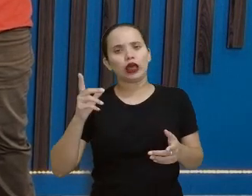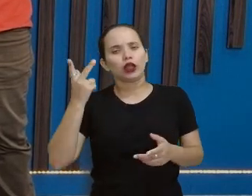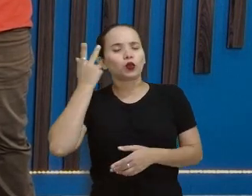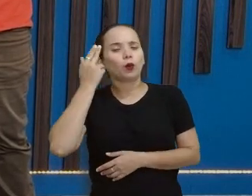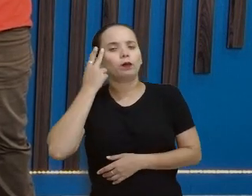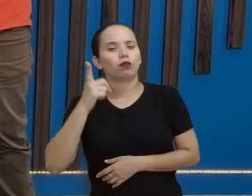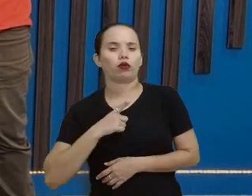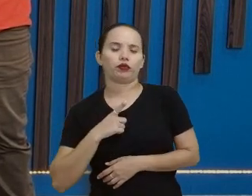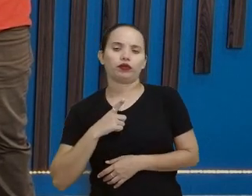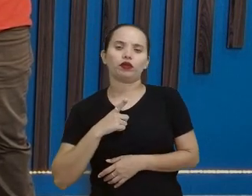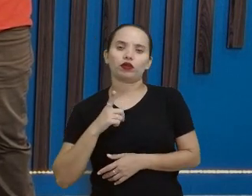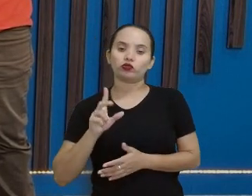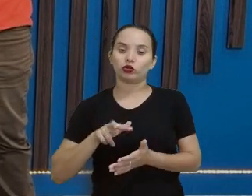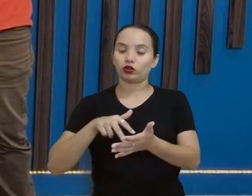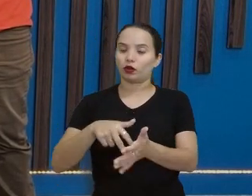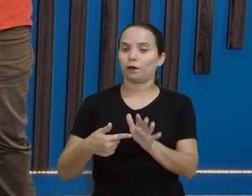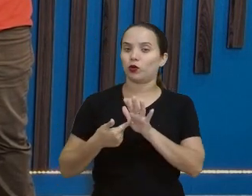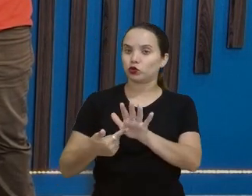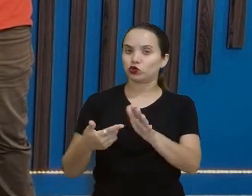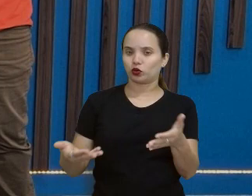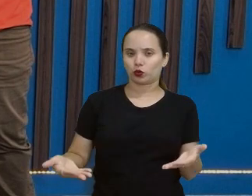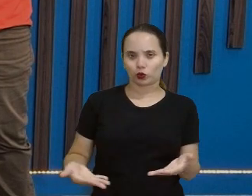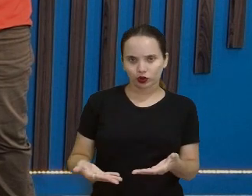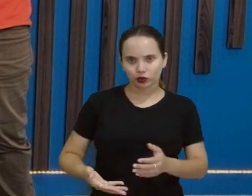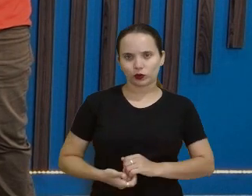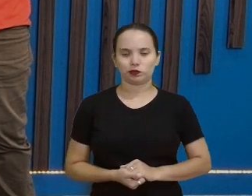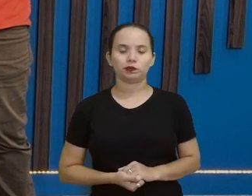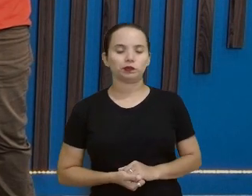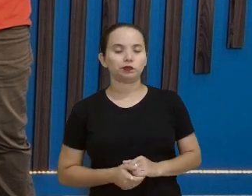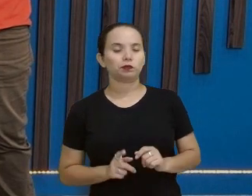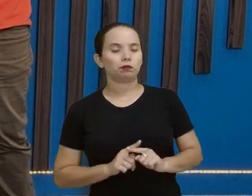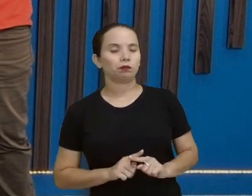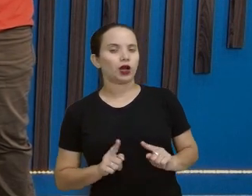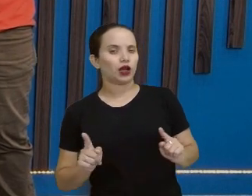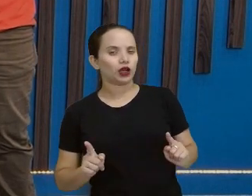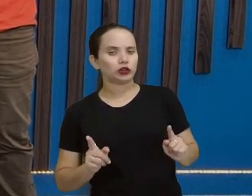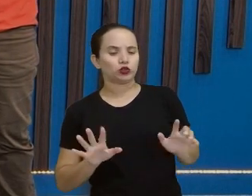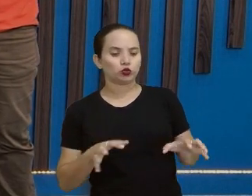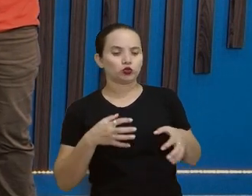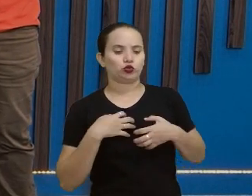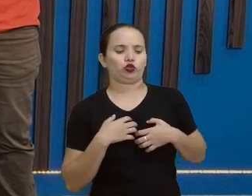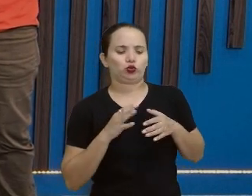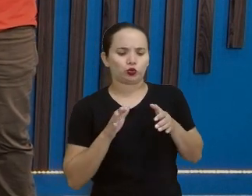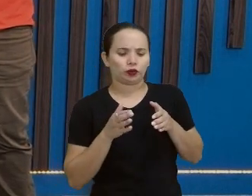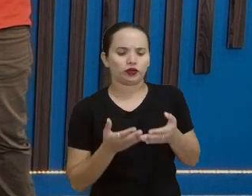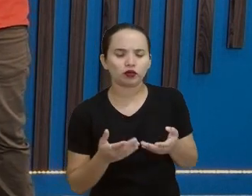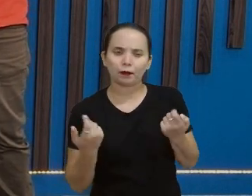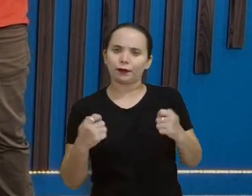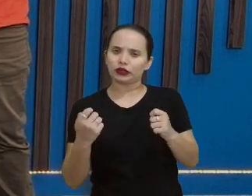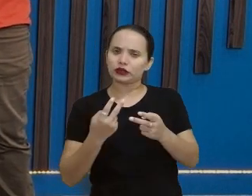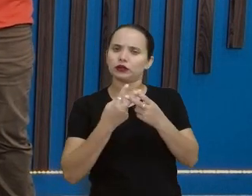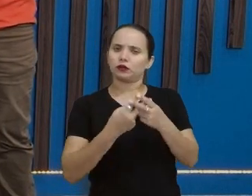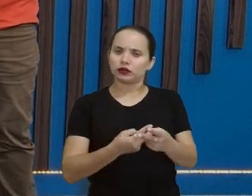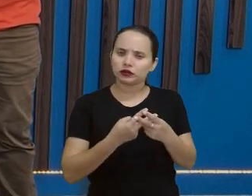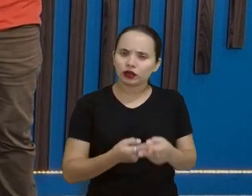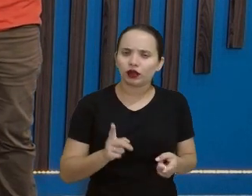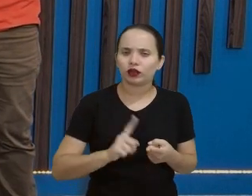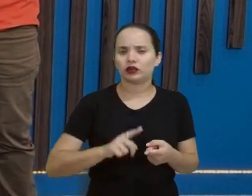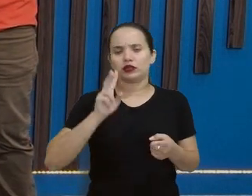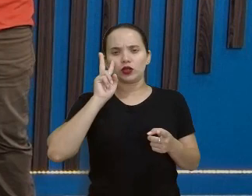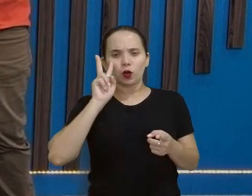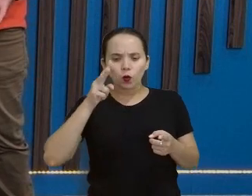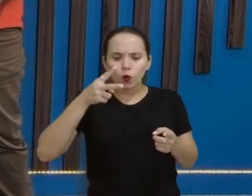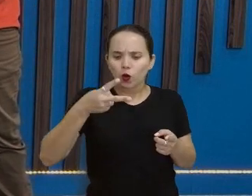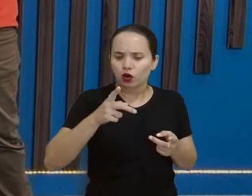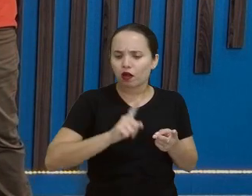é o que a gente está trazendo aqui. Mas a forma específica, ela precisa de quê? De paciência, de olhar, de empatia. Então, todo